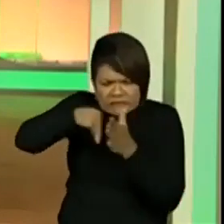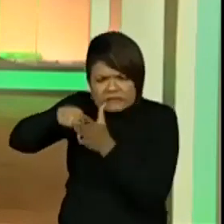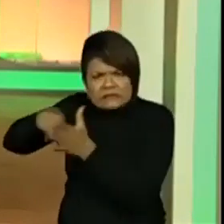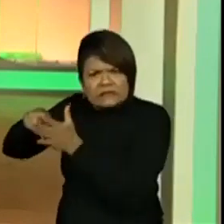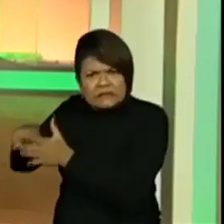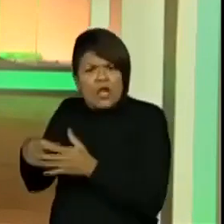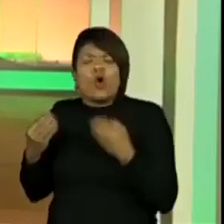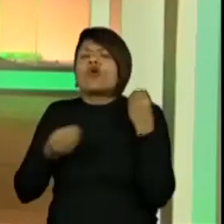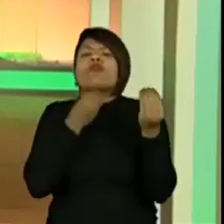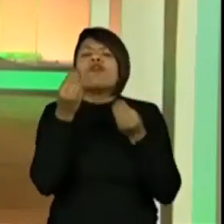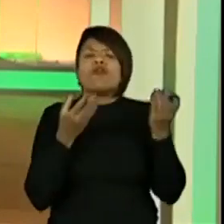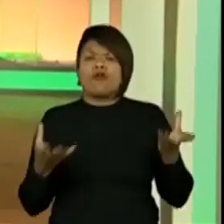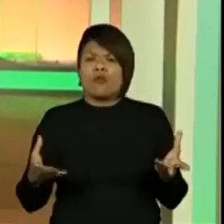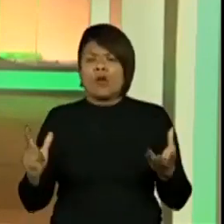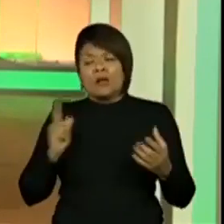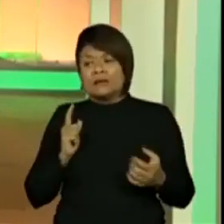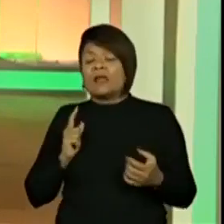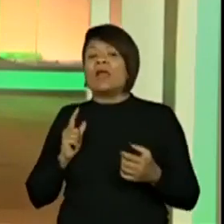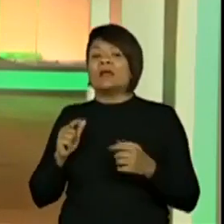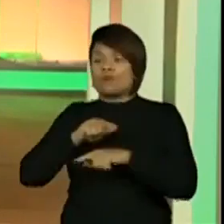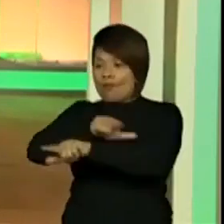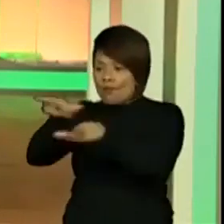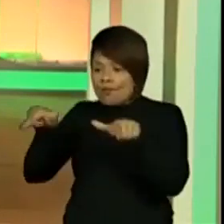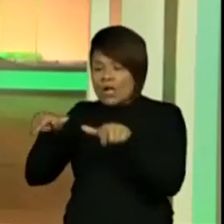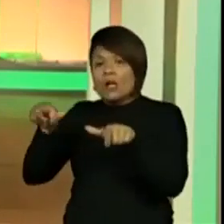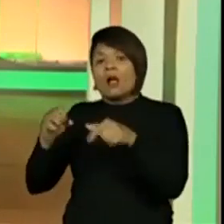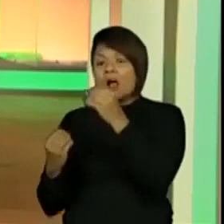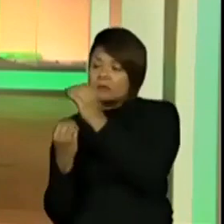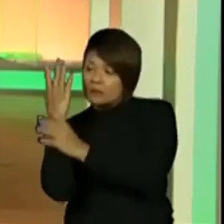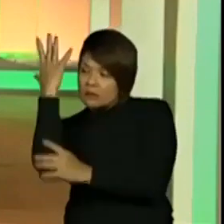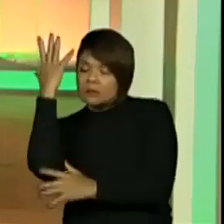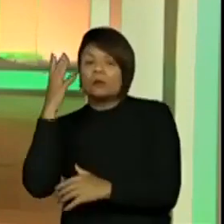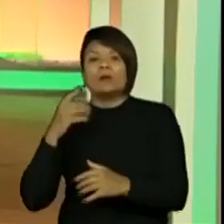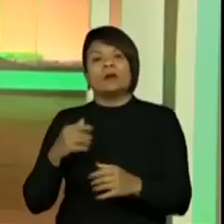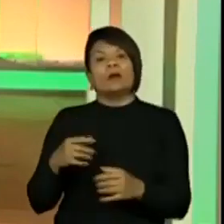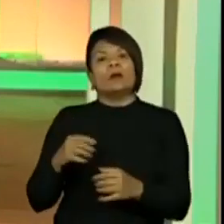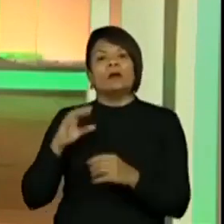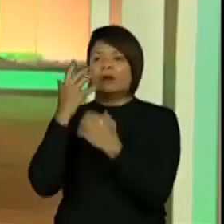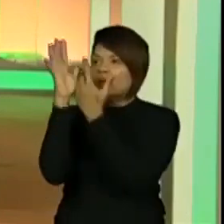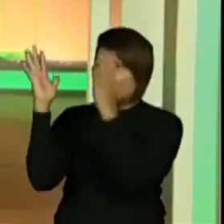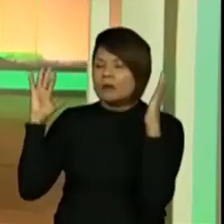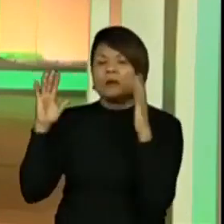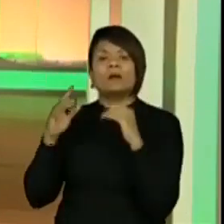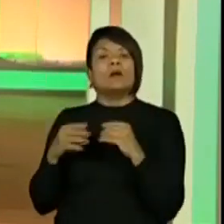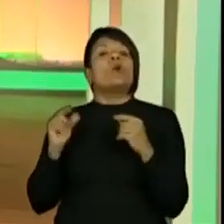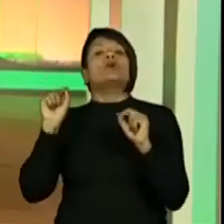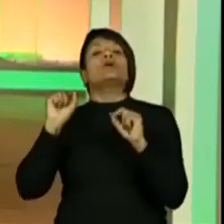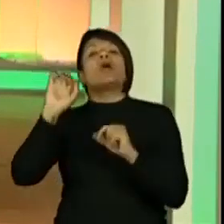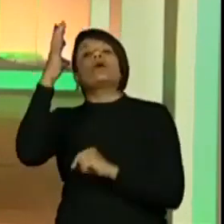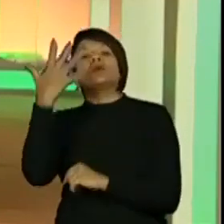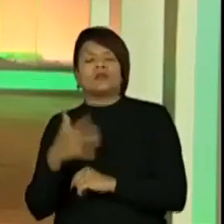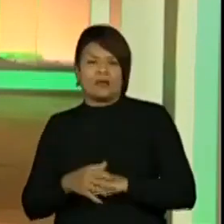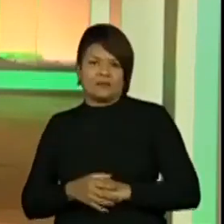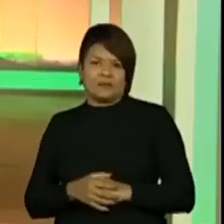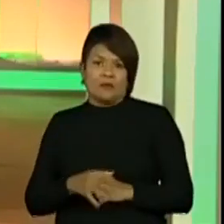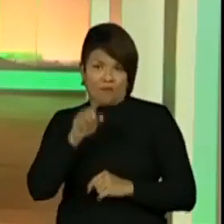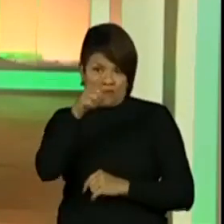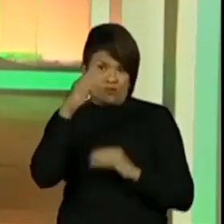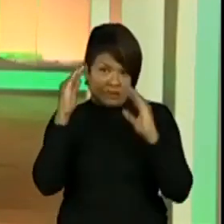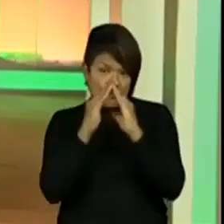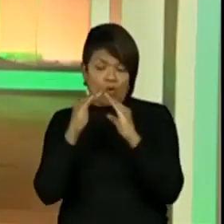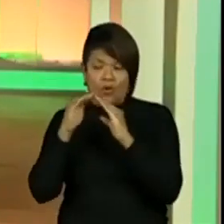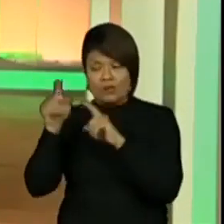campo? Tem lugares que são reflorestados, tem lugares que são desmatados. O que acontece no campo que você mora ou